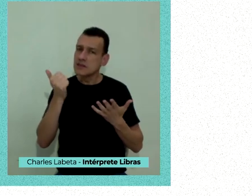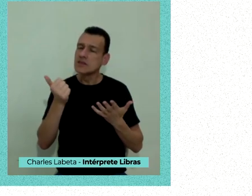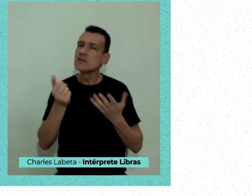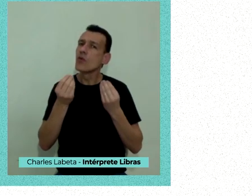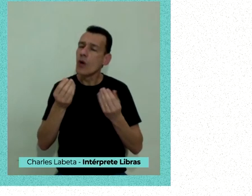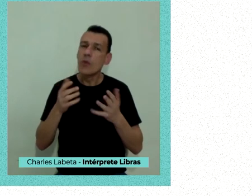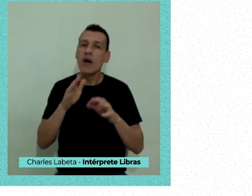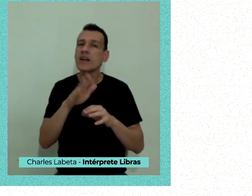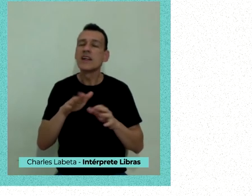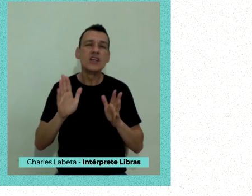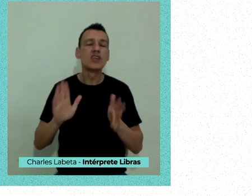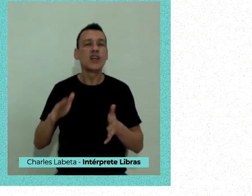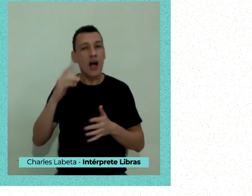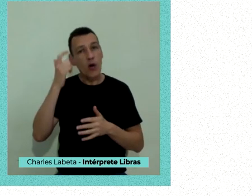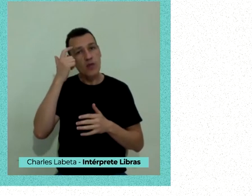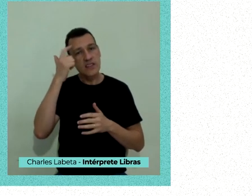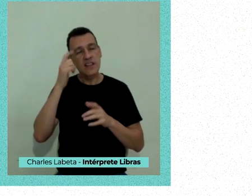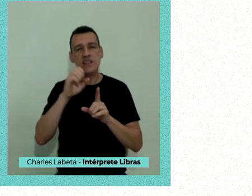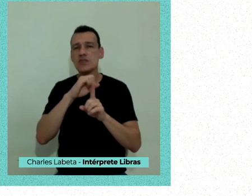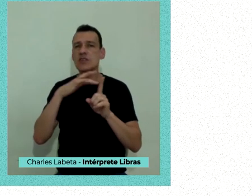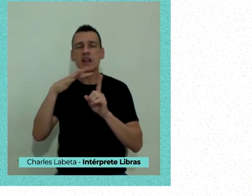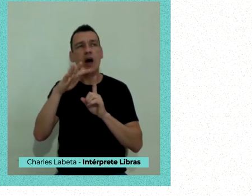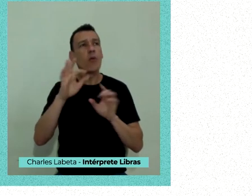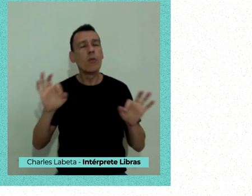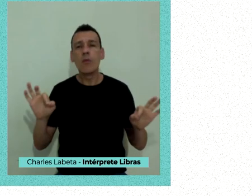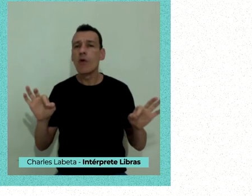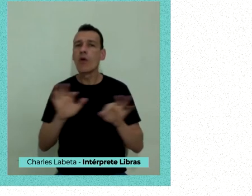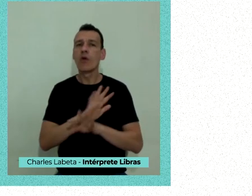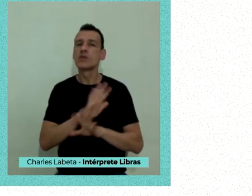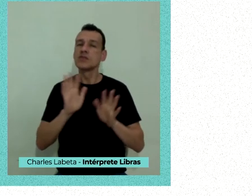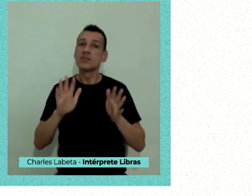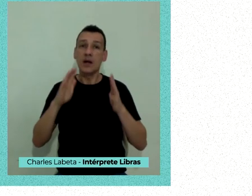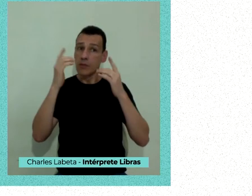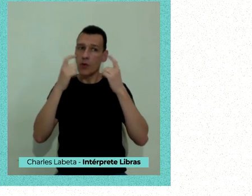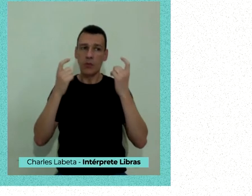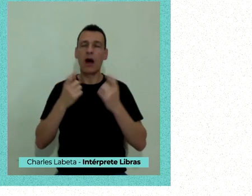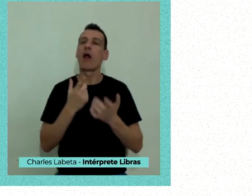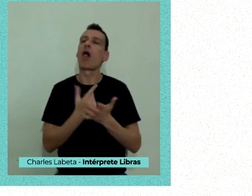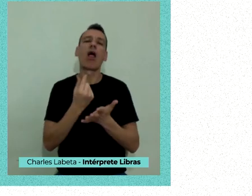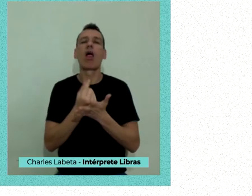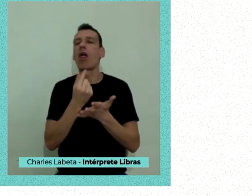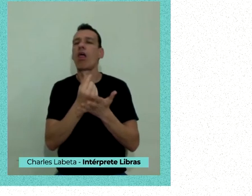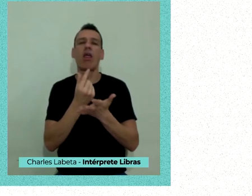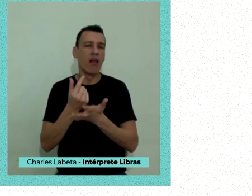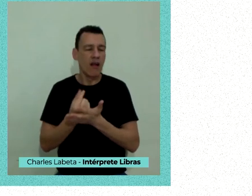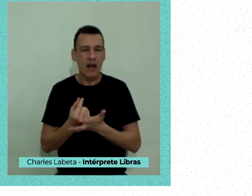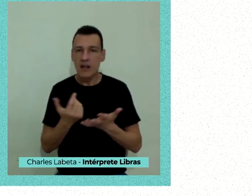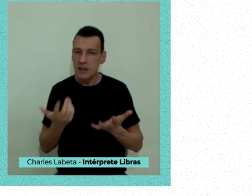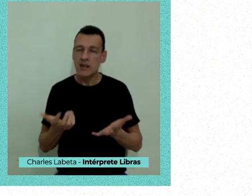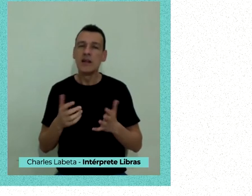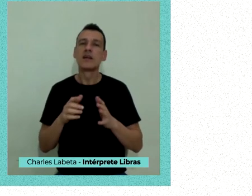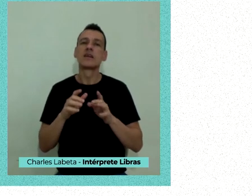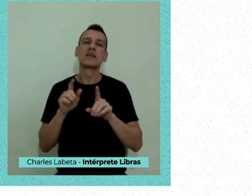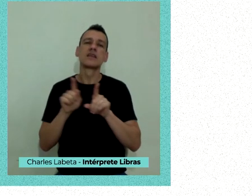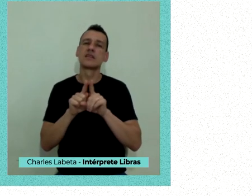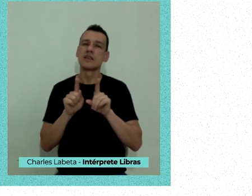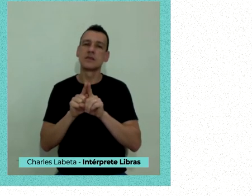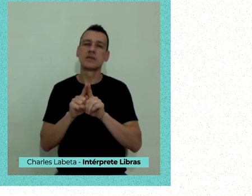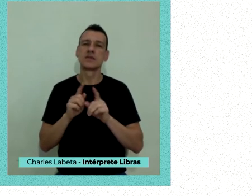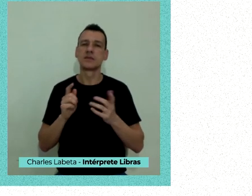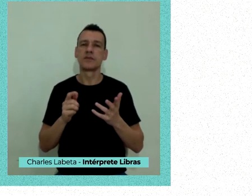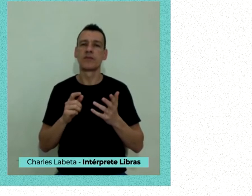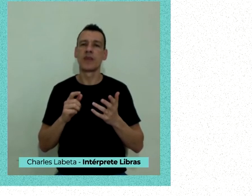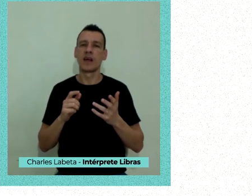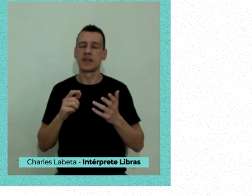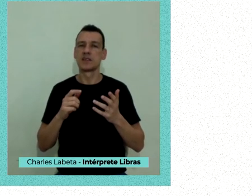Elas se preocupam, né, com o consumismo e a super estimulação ao